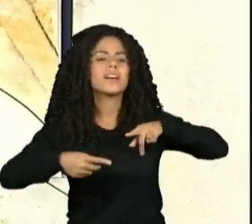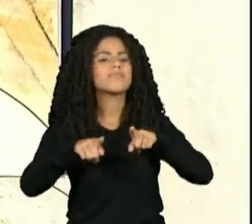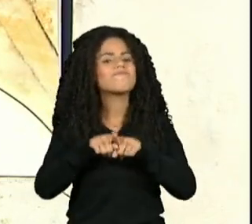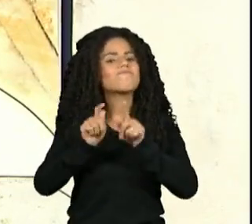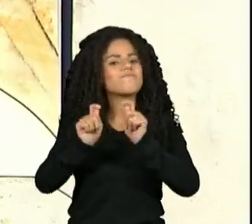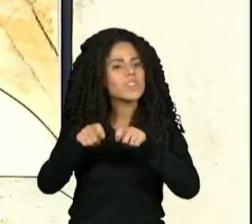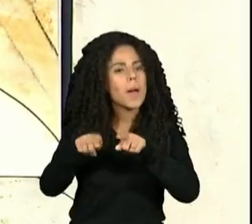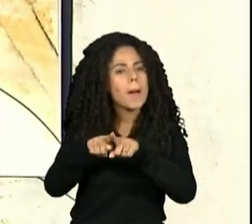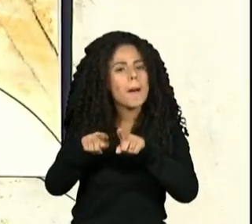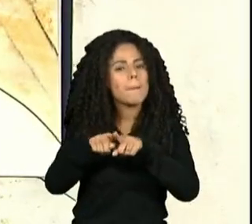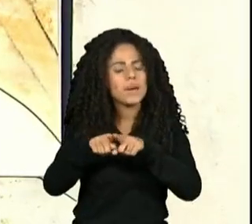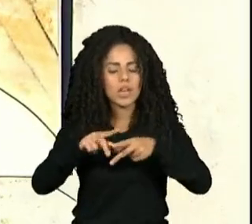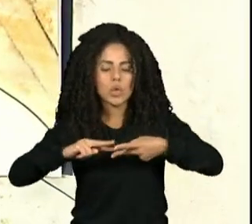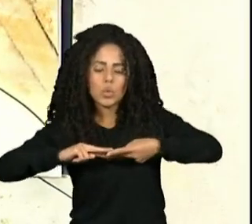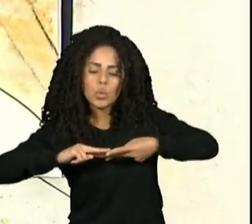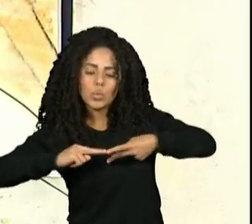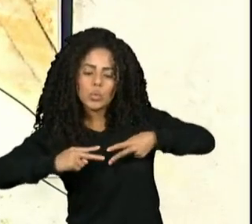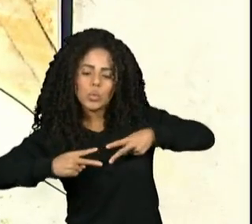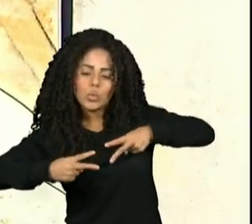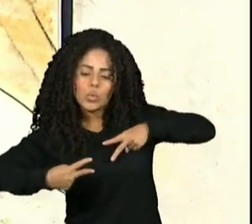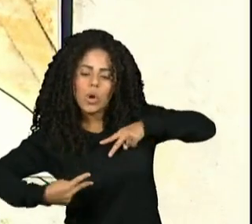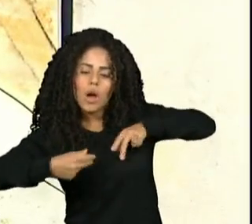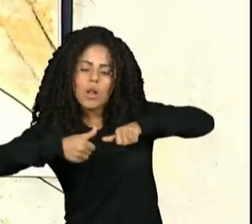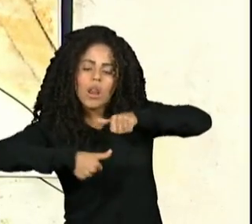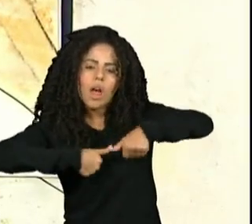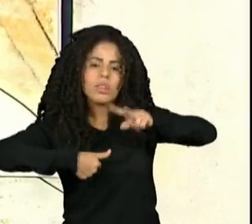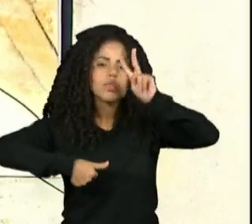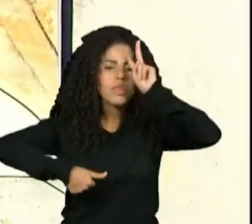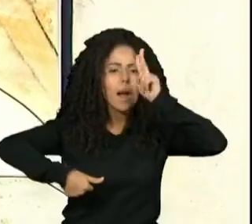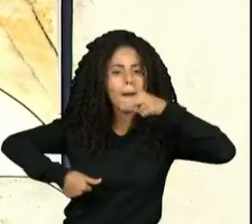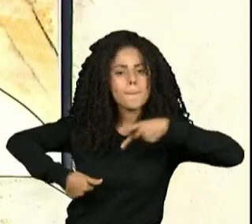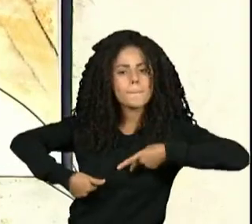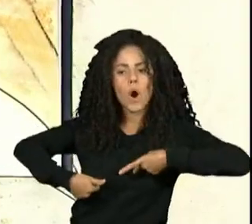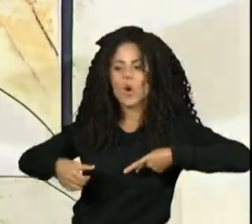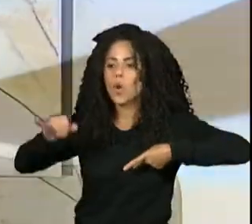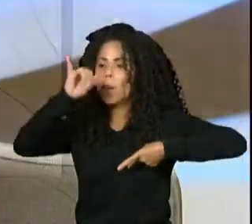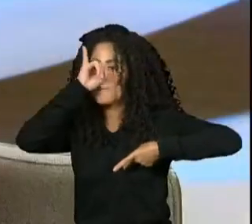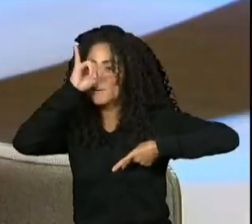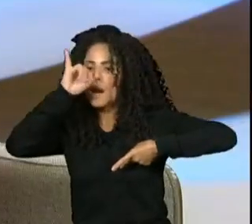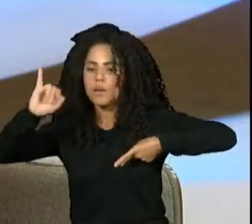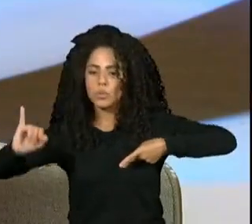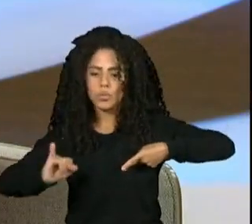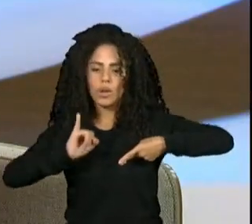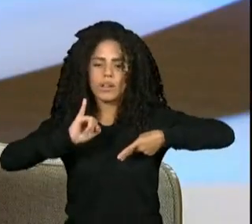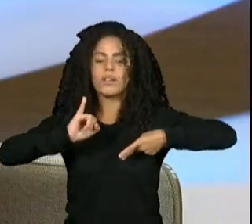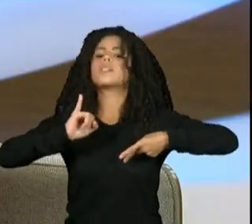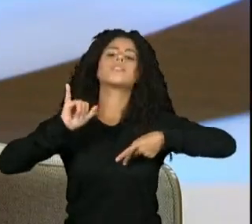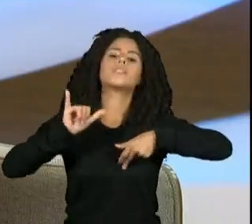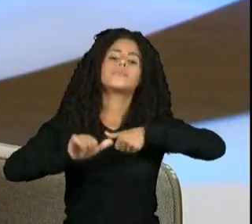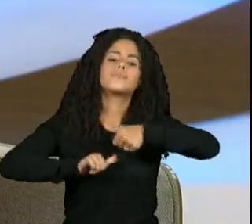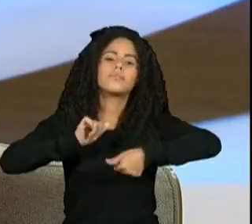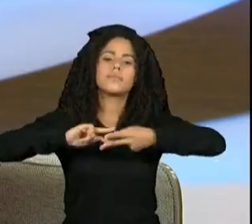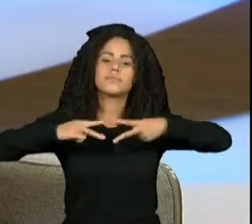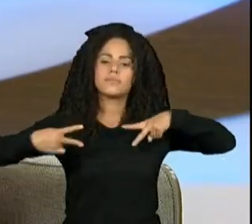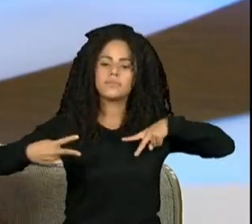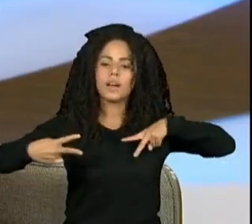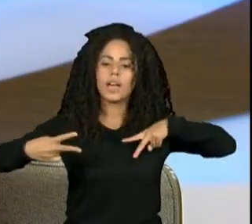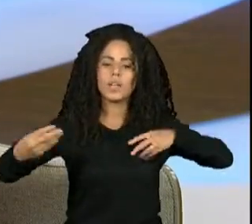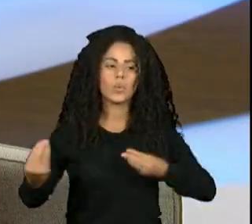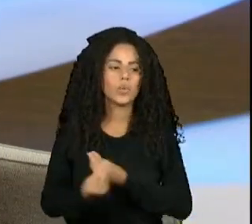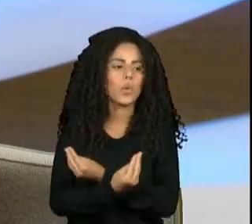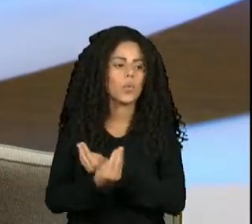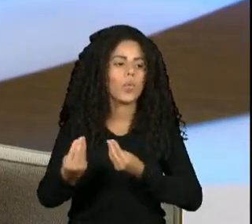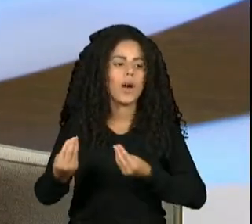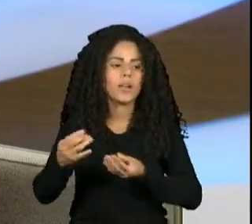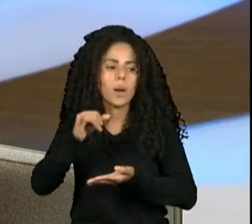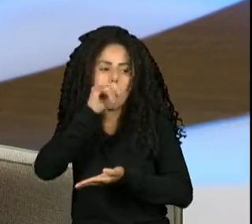editaram outros genes, que são genes humanos, e inseriram no DNA do porco. E também